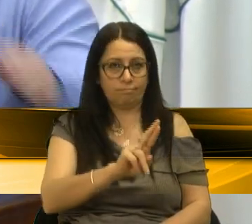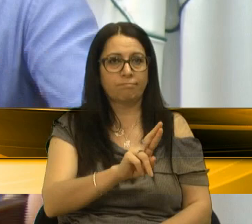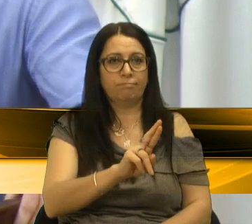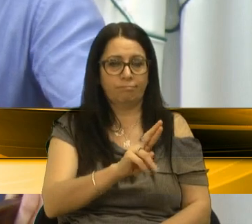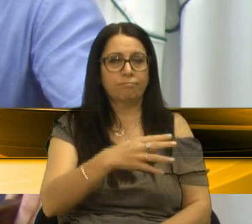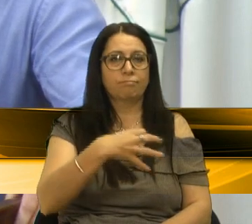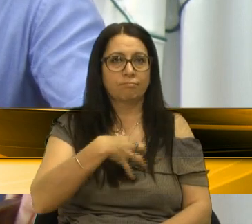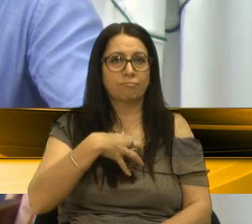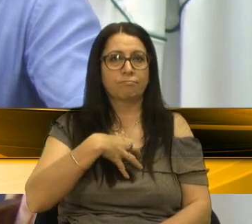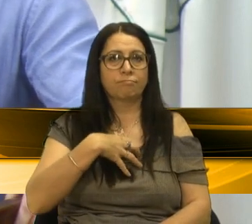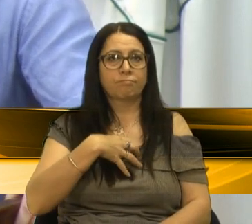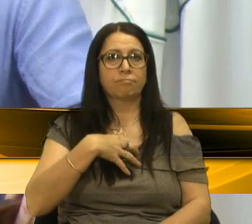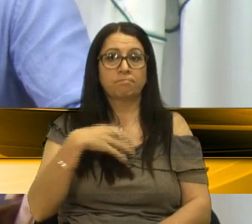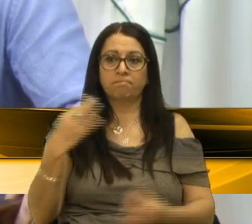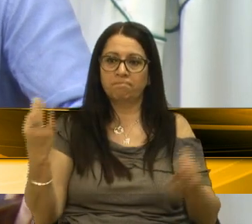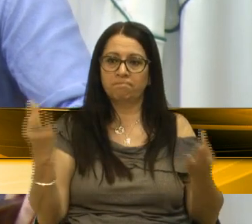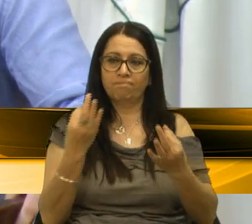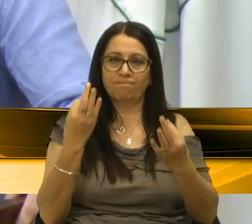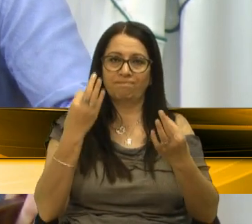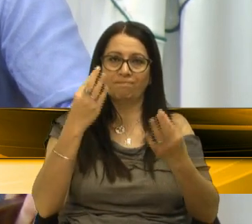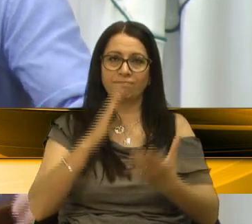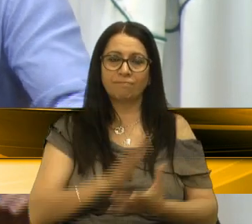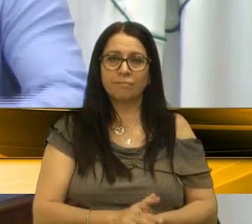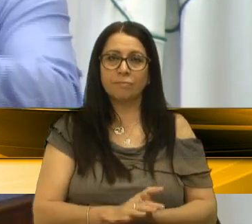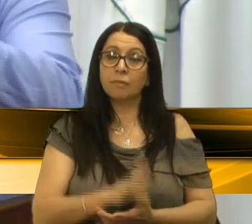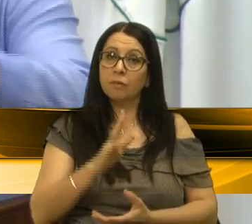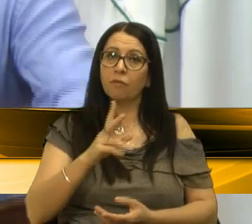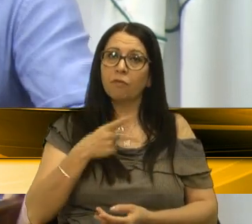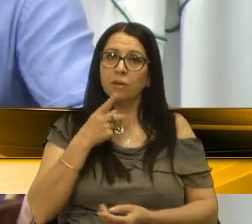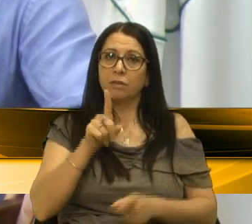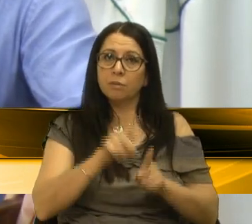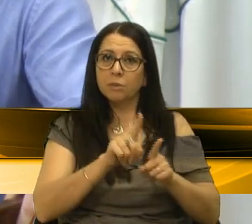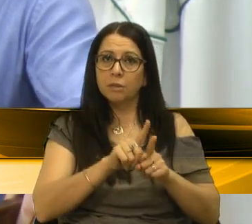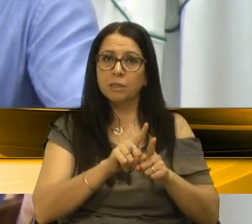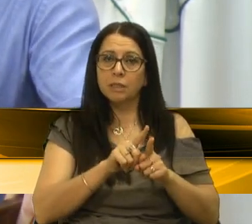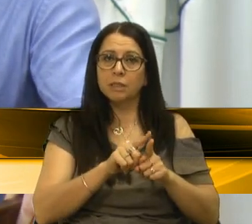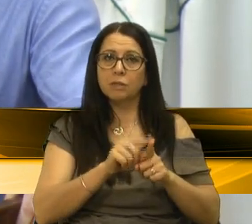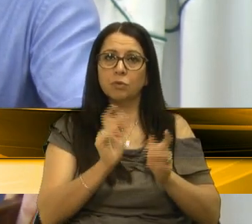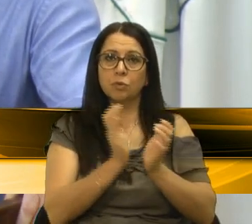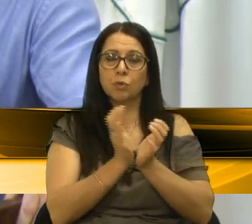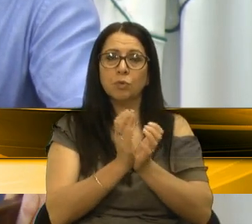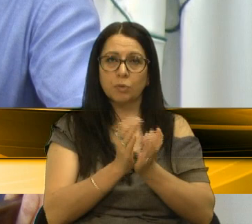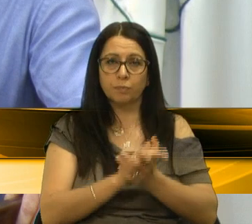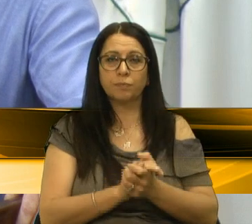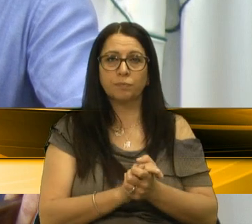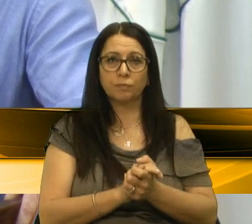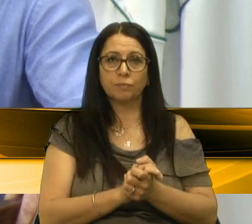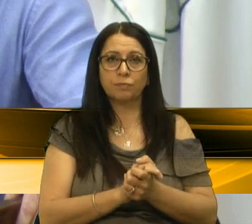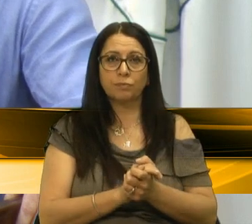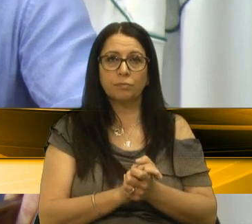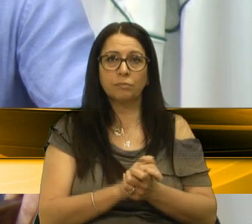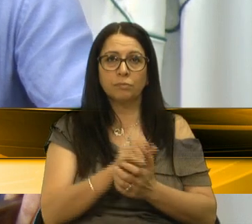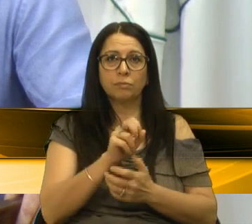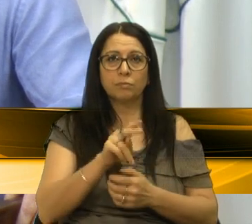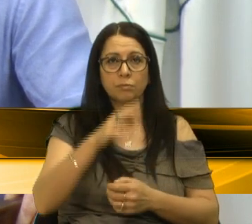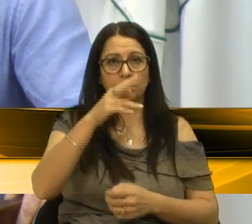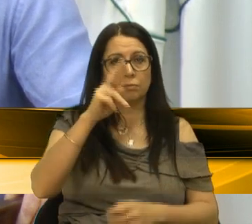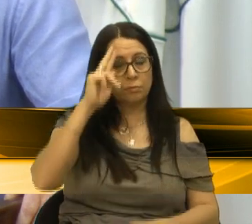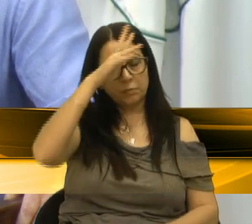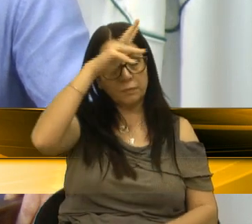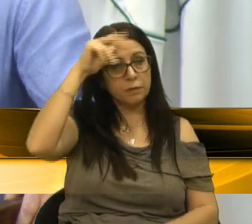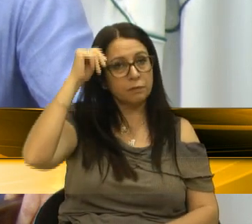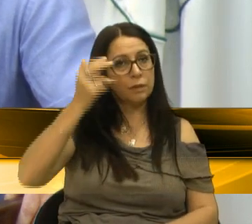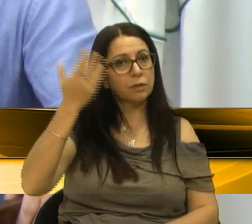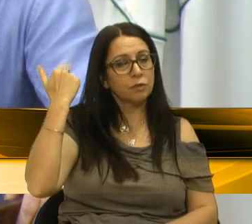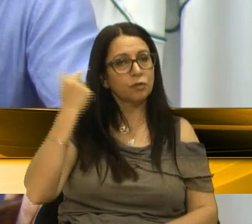forma extraordinária. Faço menção ainda que fomos colegas subprefeitos na gestão passada